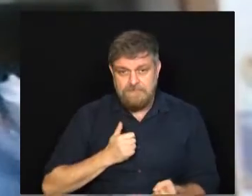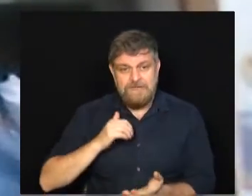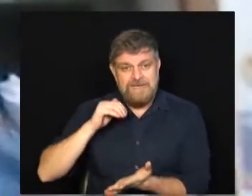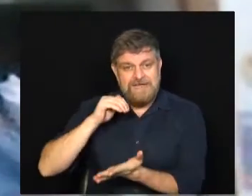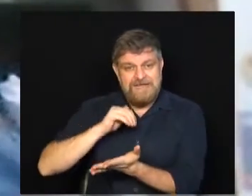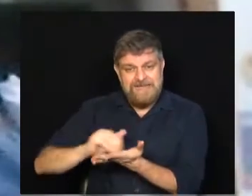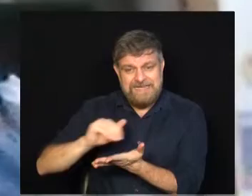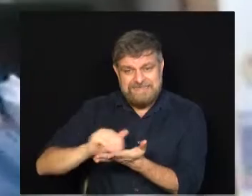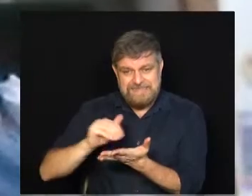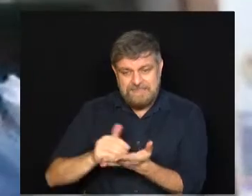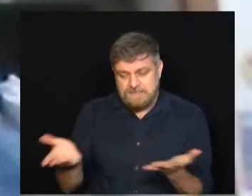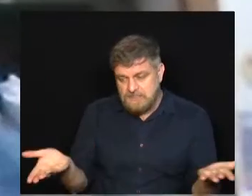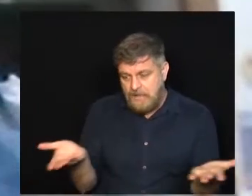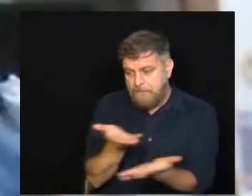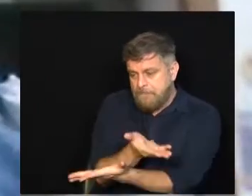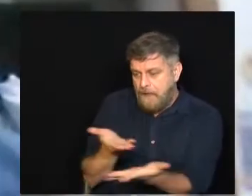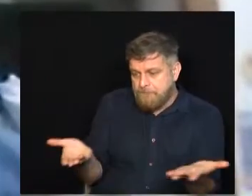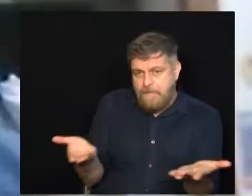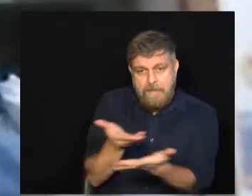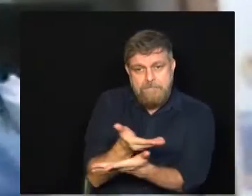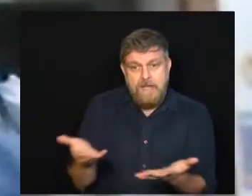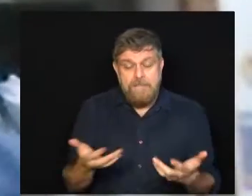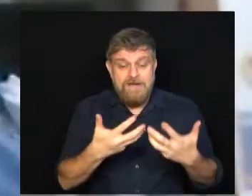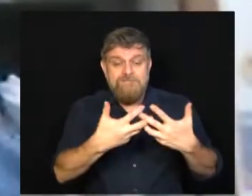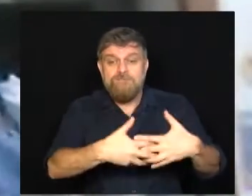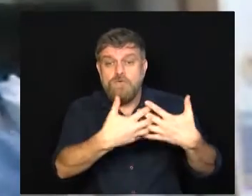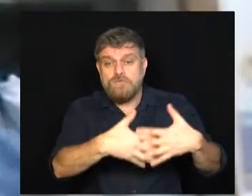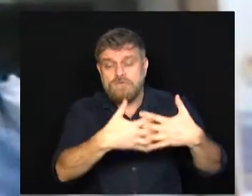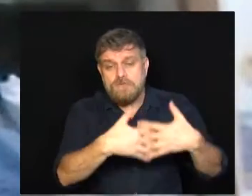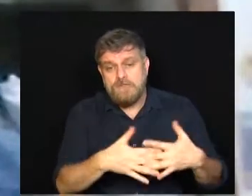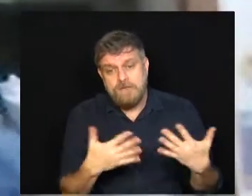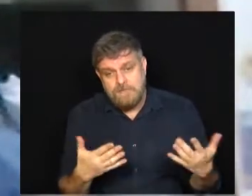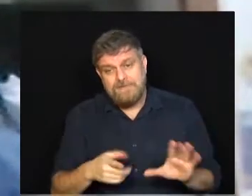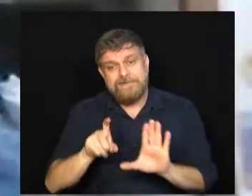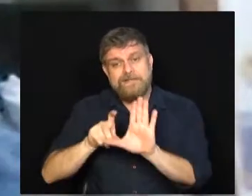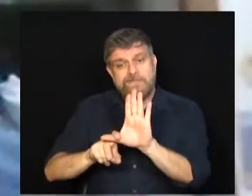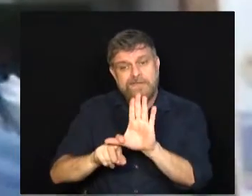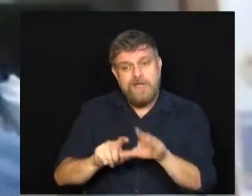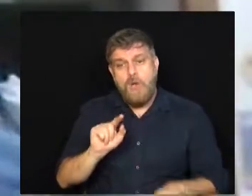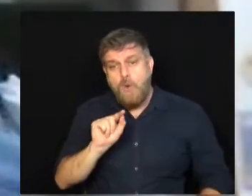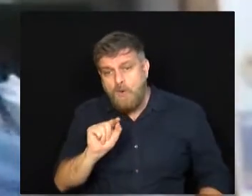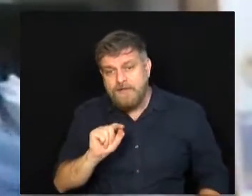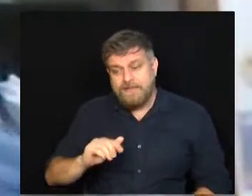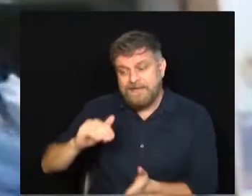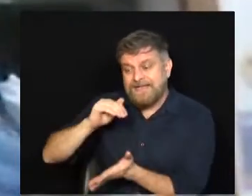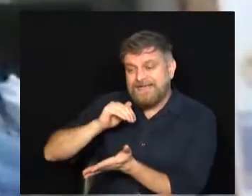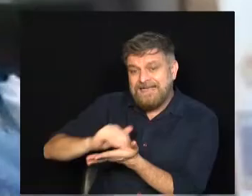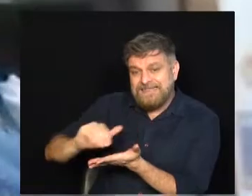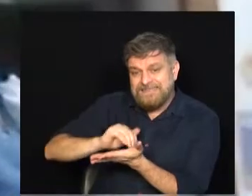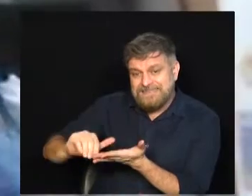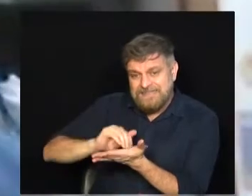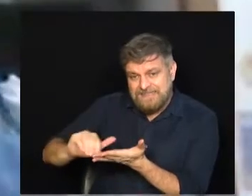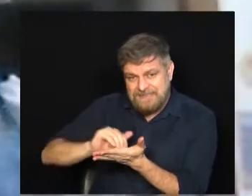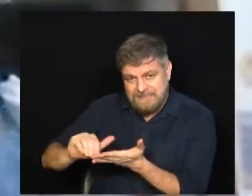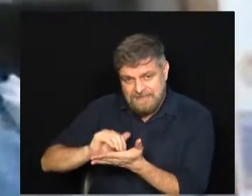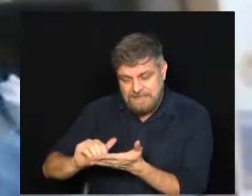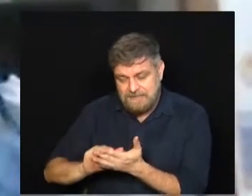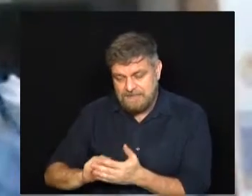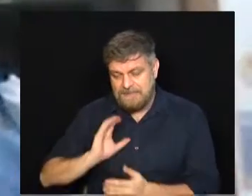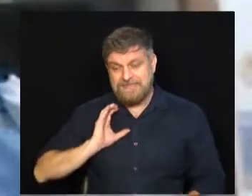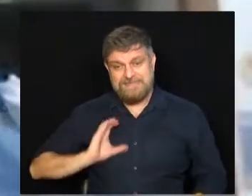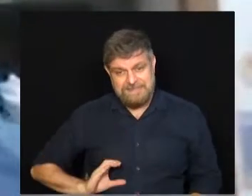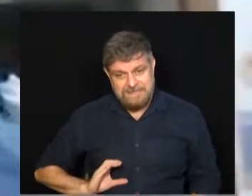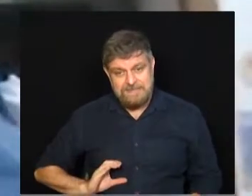for reconhecido assim, não vai funcionar. E aí depende, obviamente, da própria secretaria, da cidadania, e